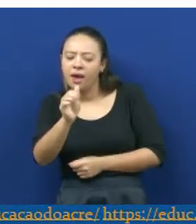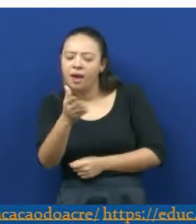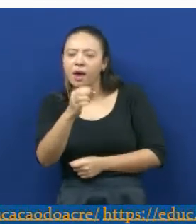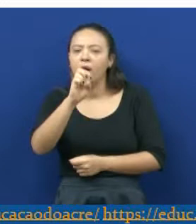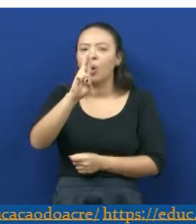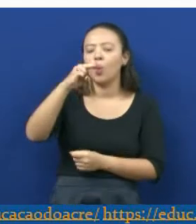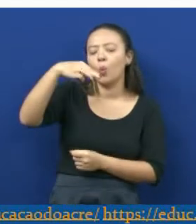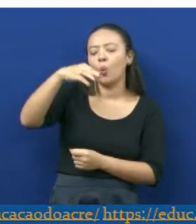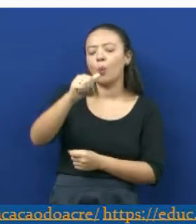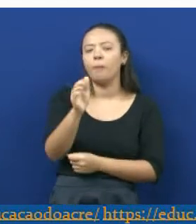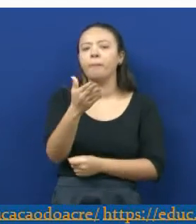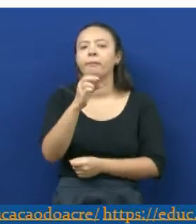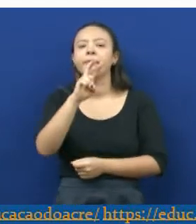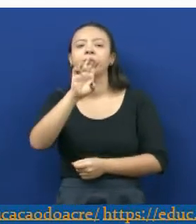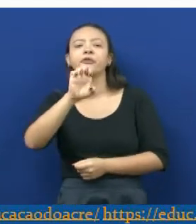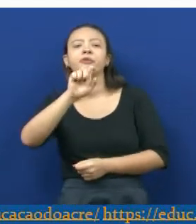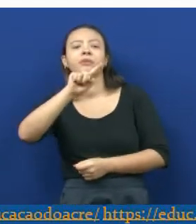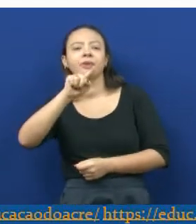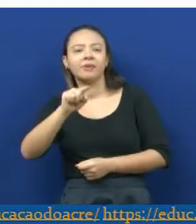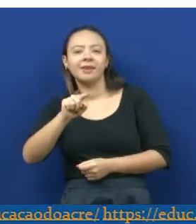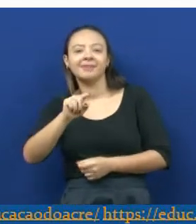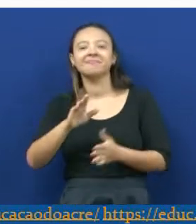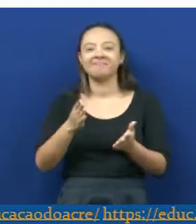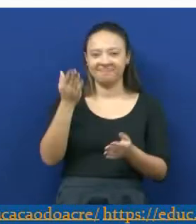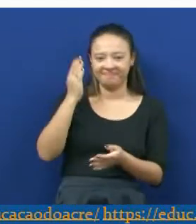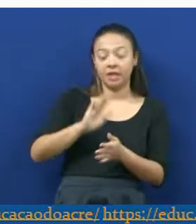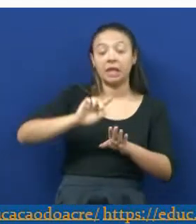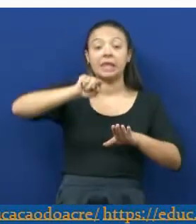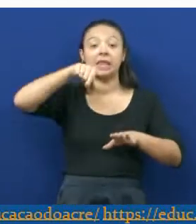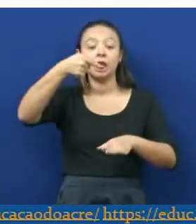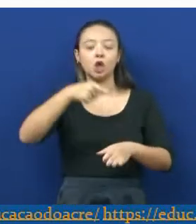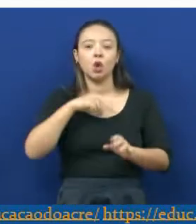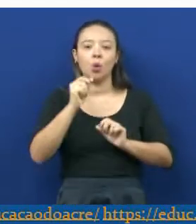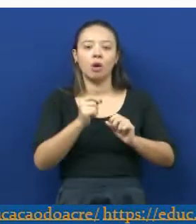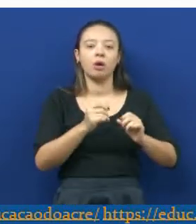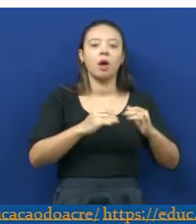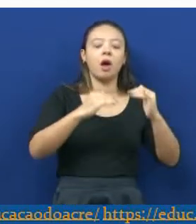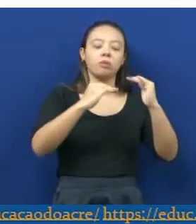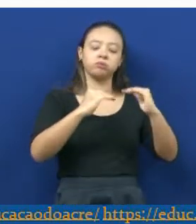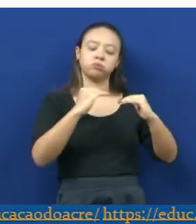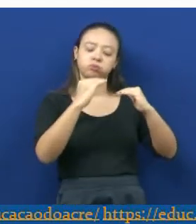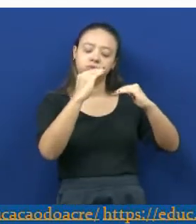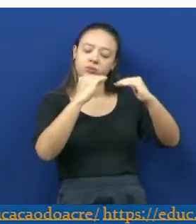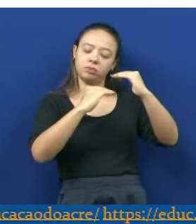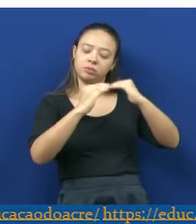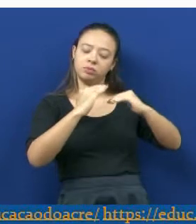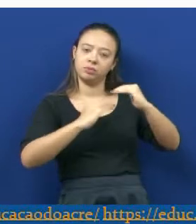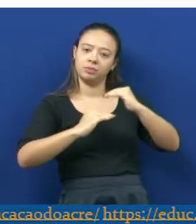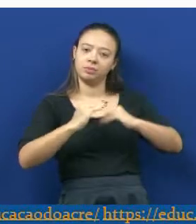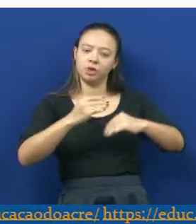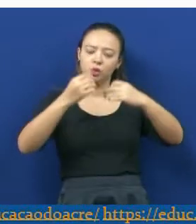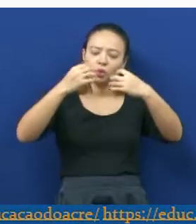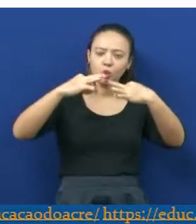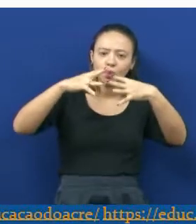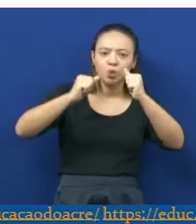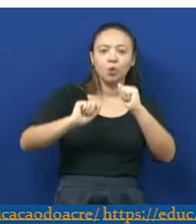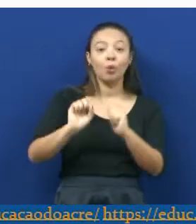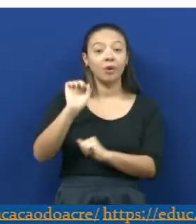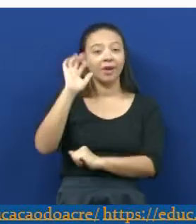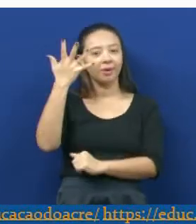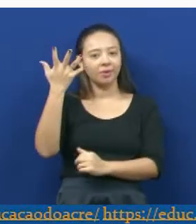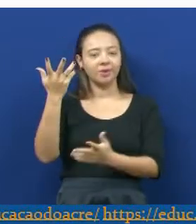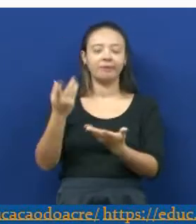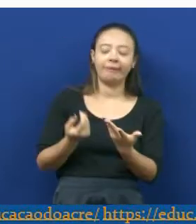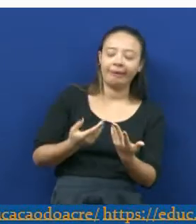apresentação. Depois vem o desenvolvimento, que é toda a discussão que se desenrola entre a linha e a agulha para saber quem é